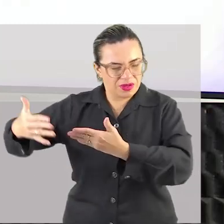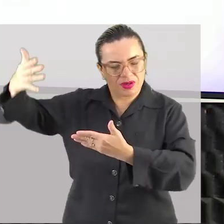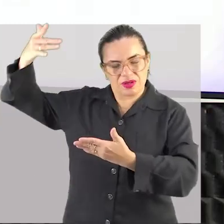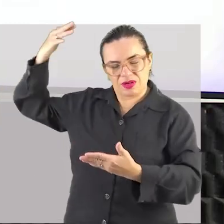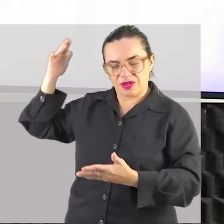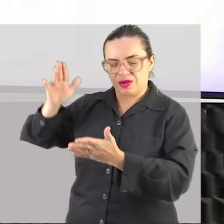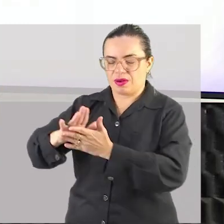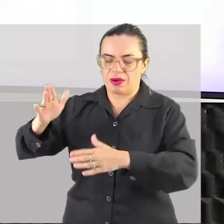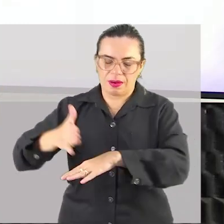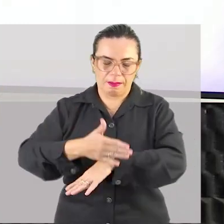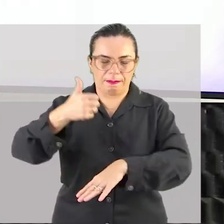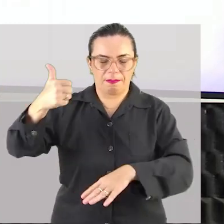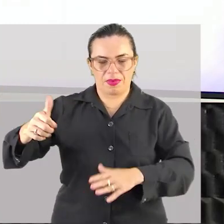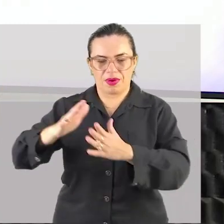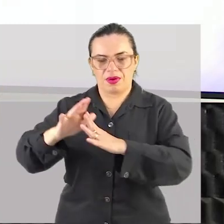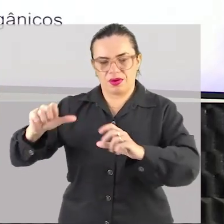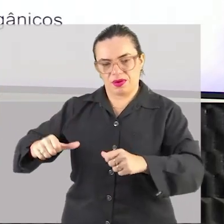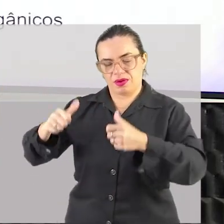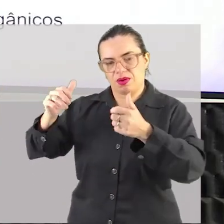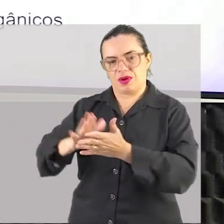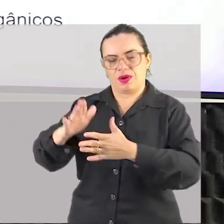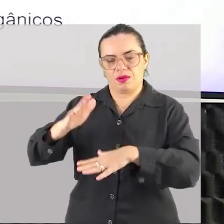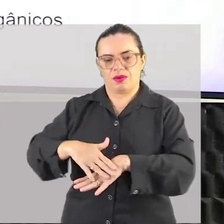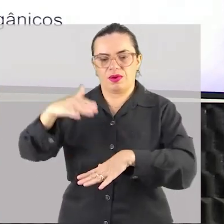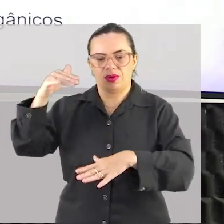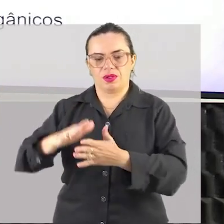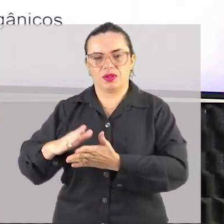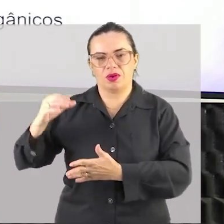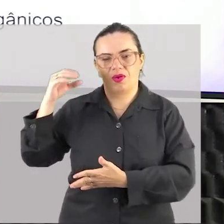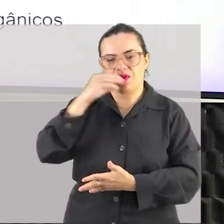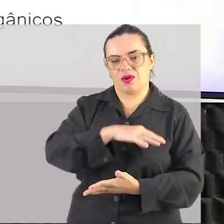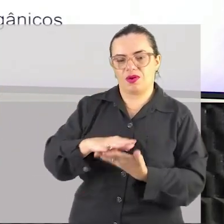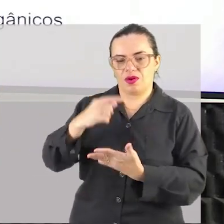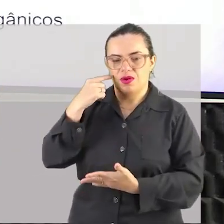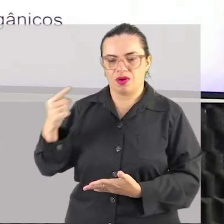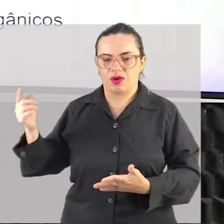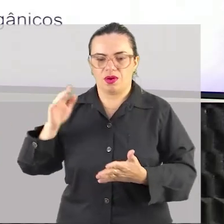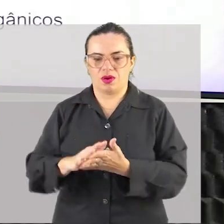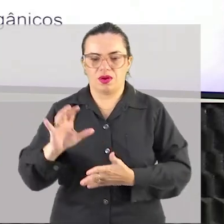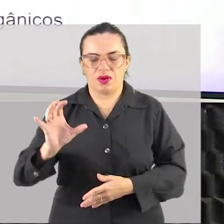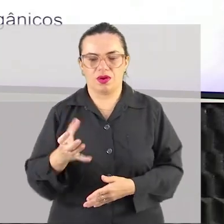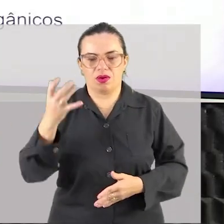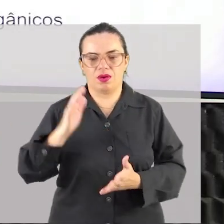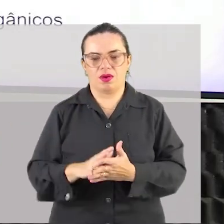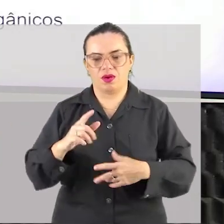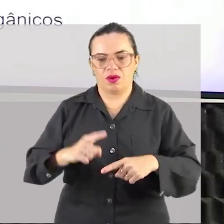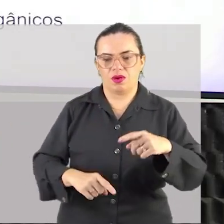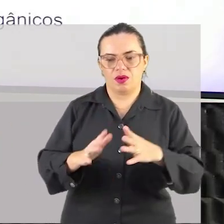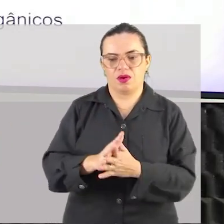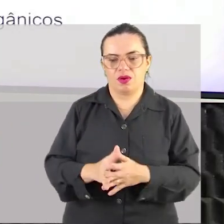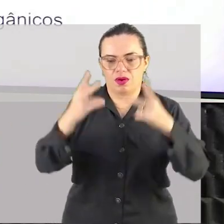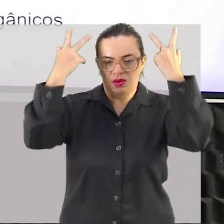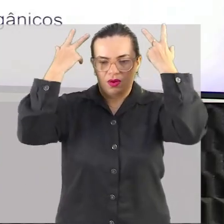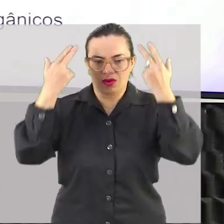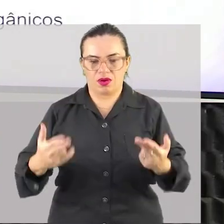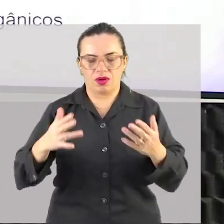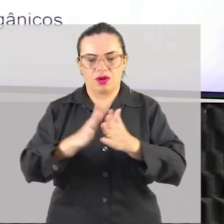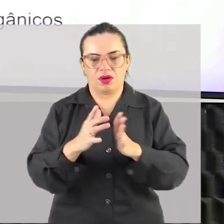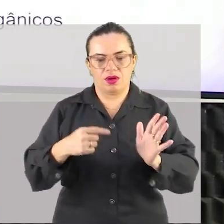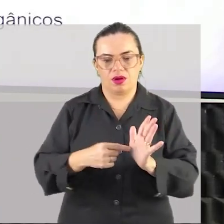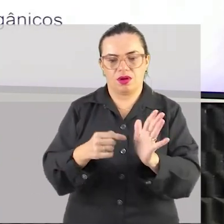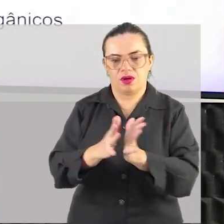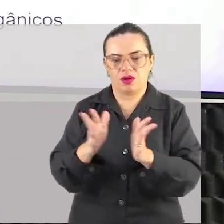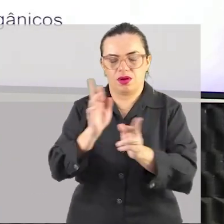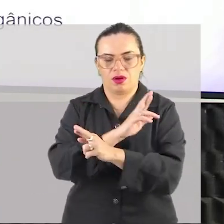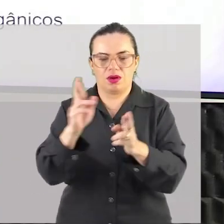qualidade, maior o poder calorífero, tá? Então, a ocorrência do recurso natural na área destacada está relacionado